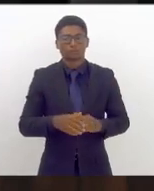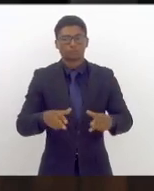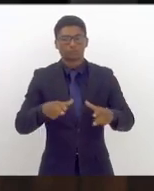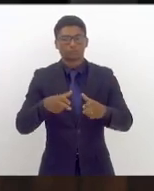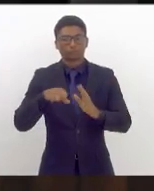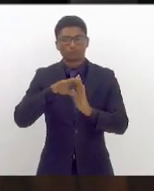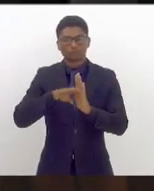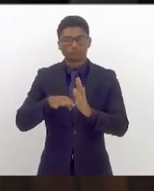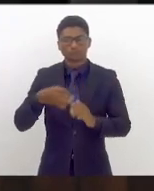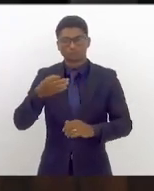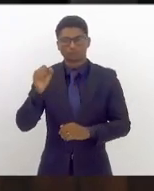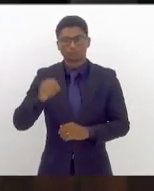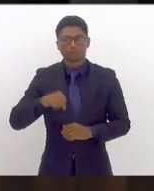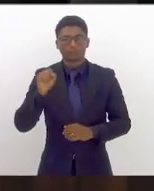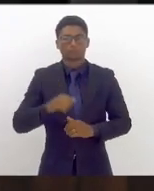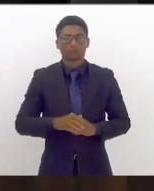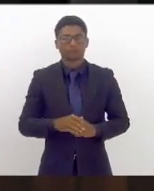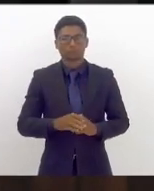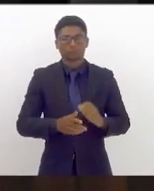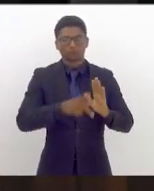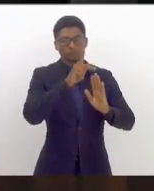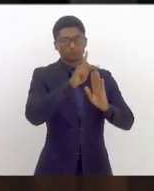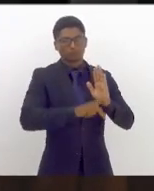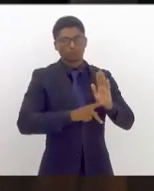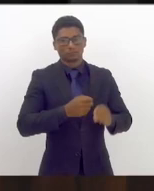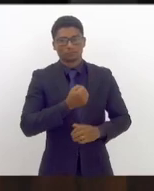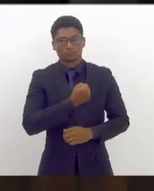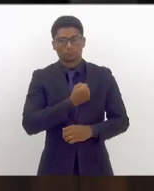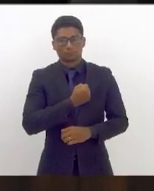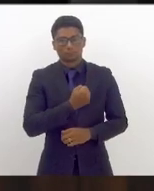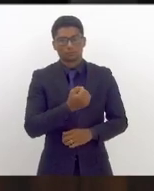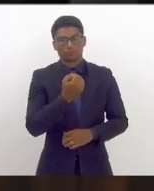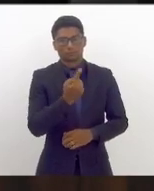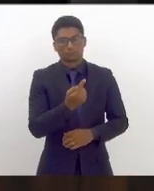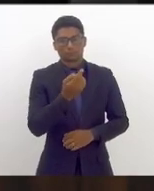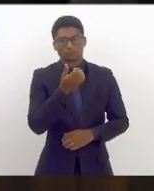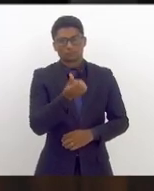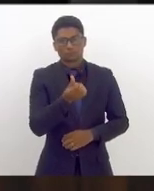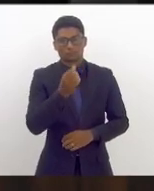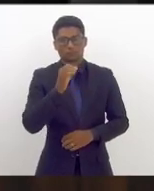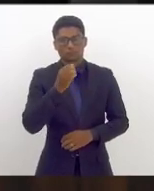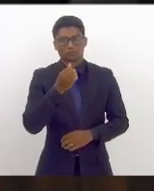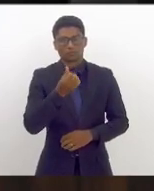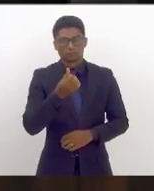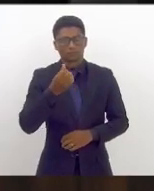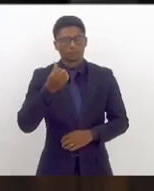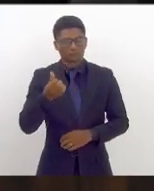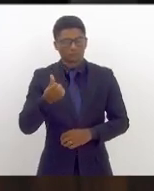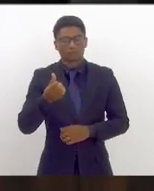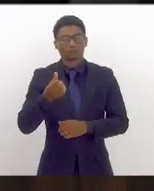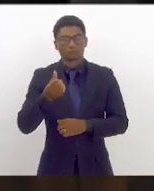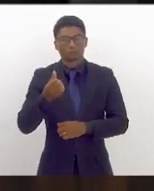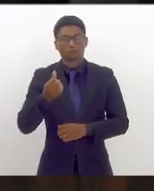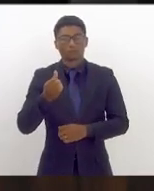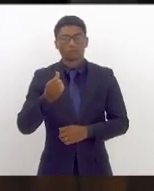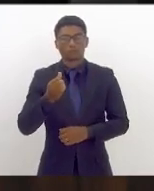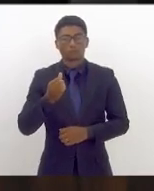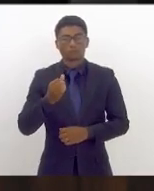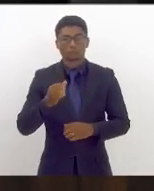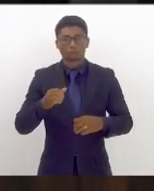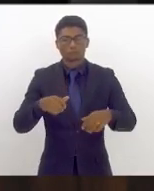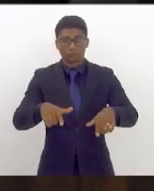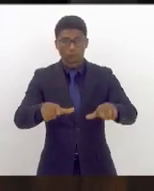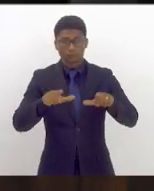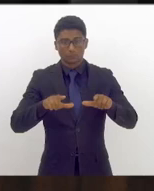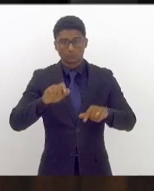Deputado Thiago Pampulha projeto de resolução 1696 de 22 Deputado Marcelo cabeleireiro ele consegue diploma